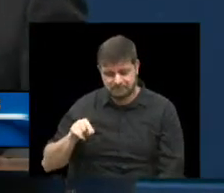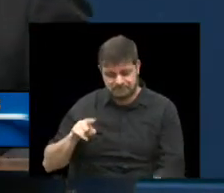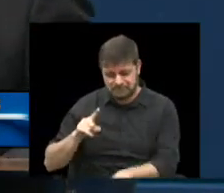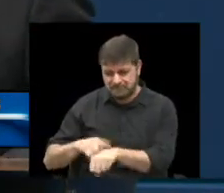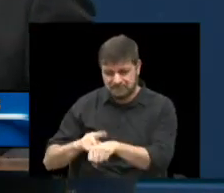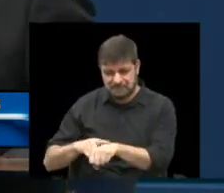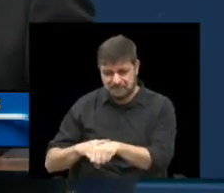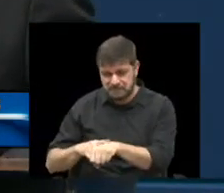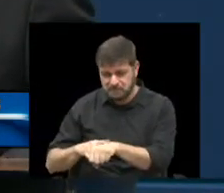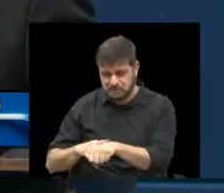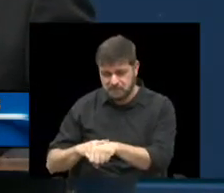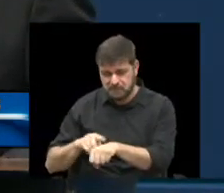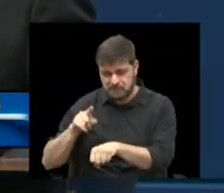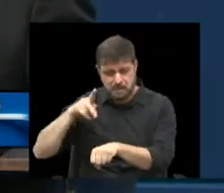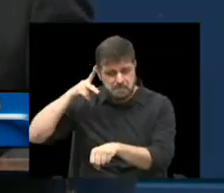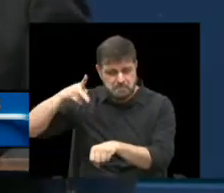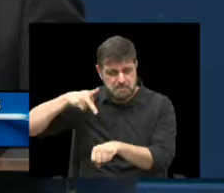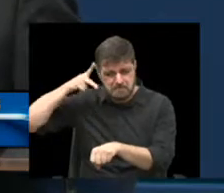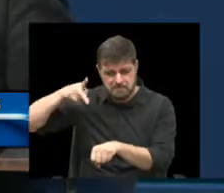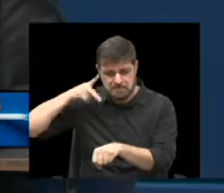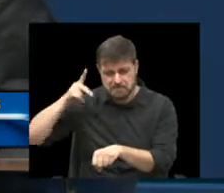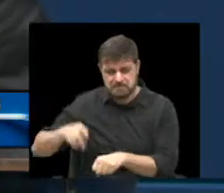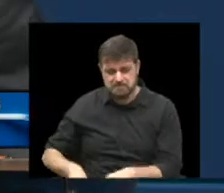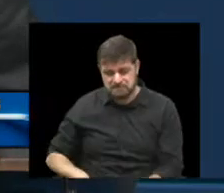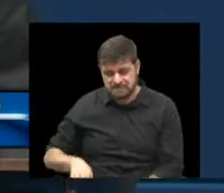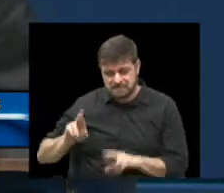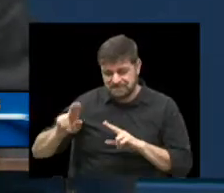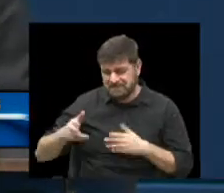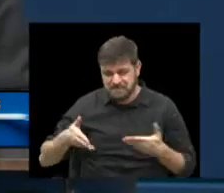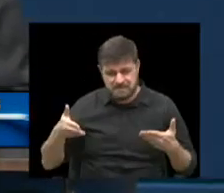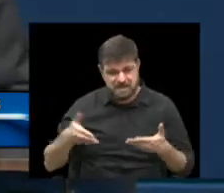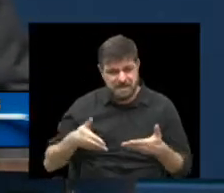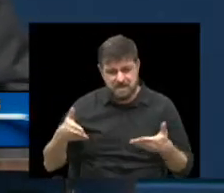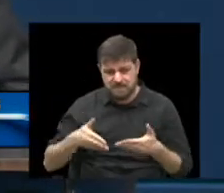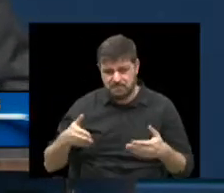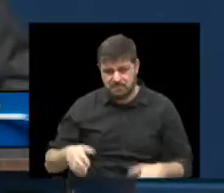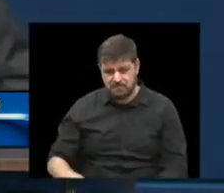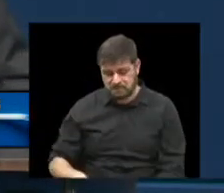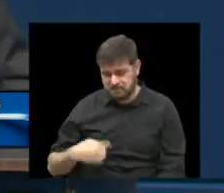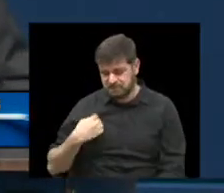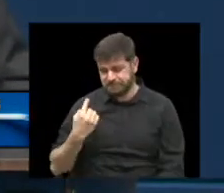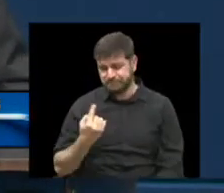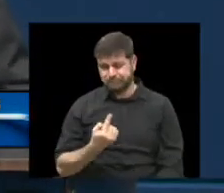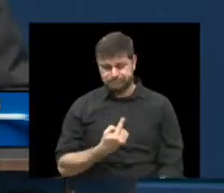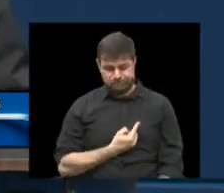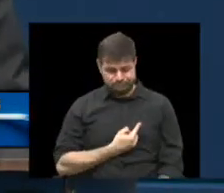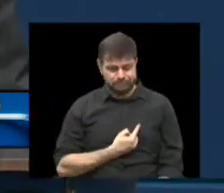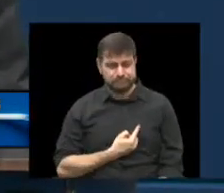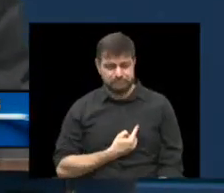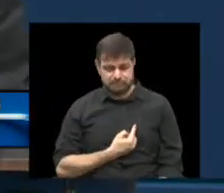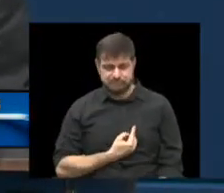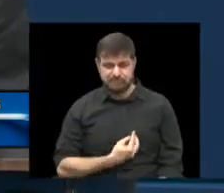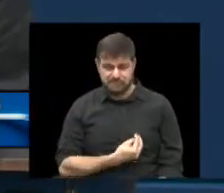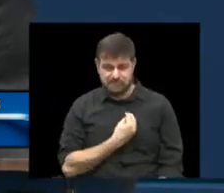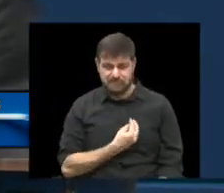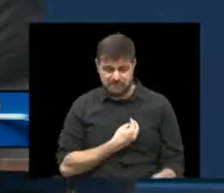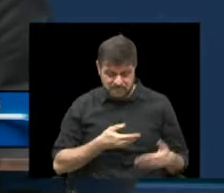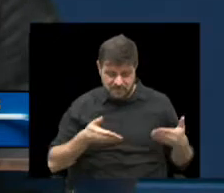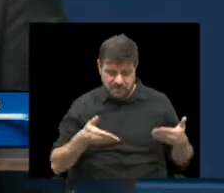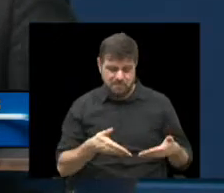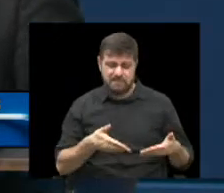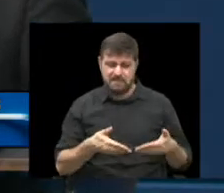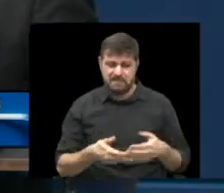infelicidade de passar na vida pública um momento igual ao que nós estamos atravessando.